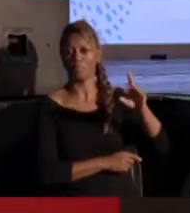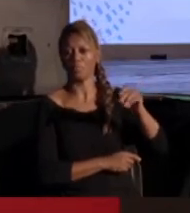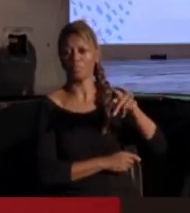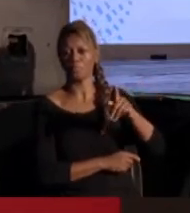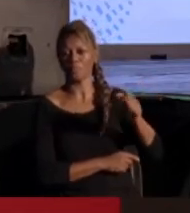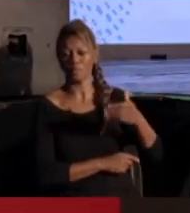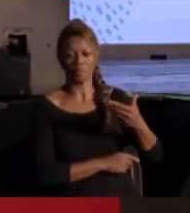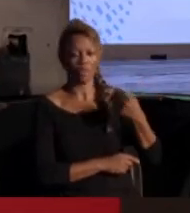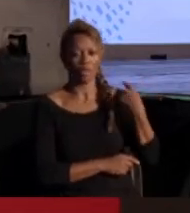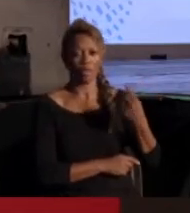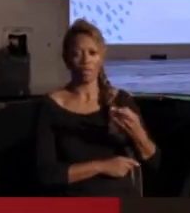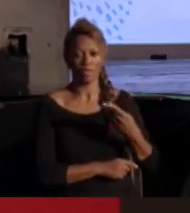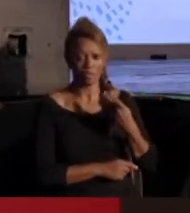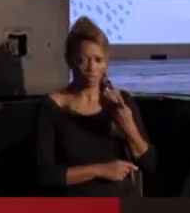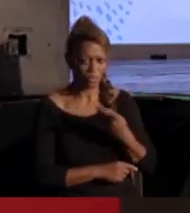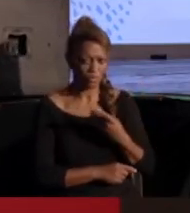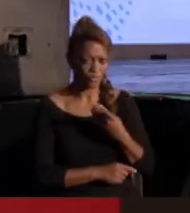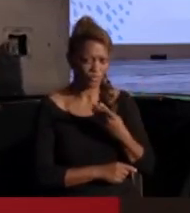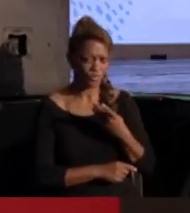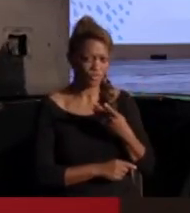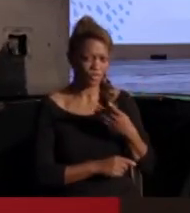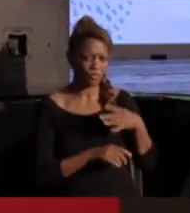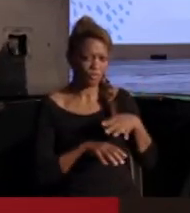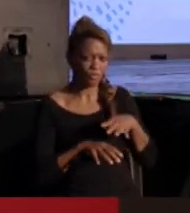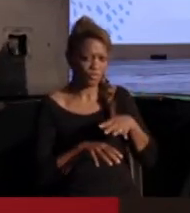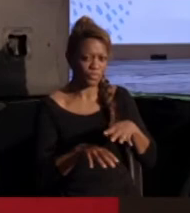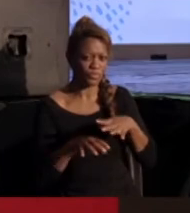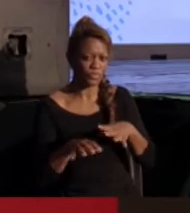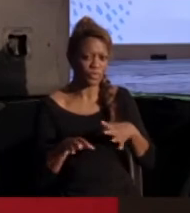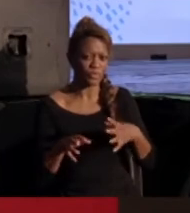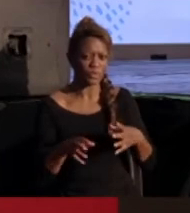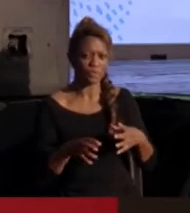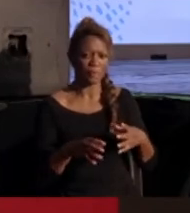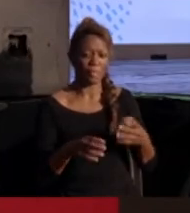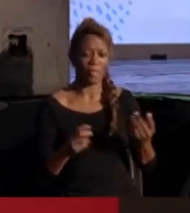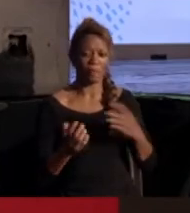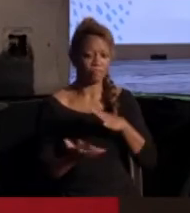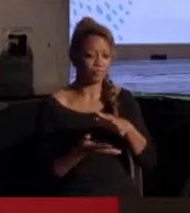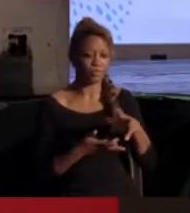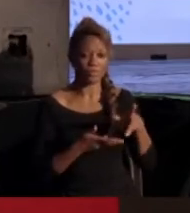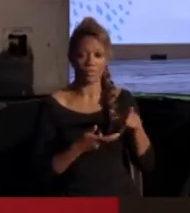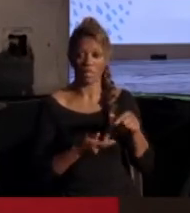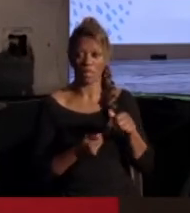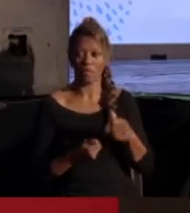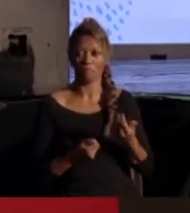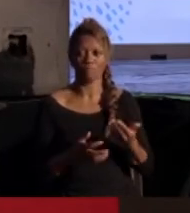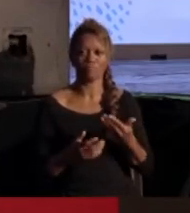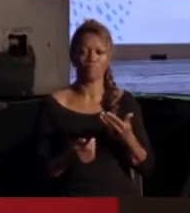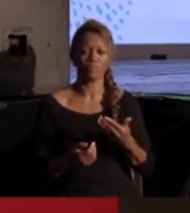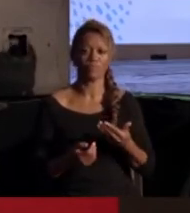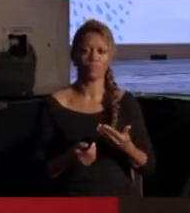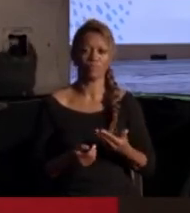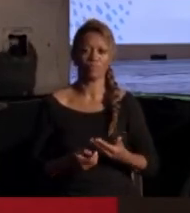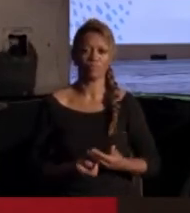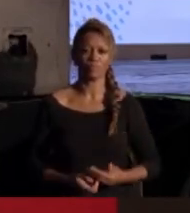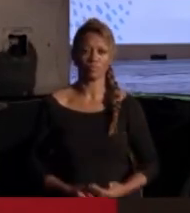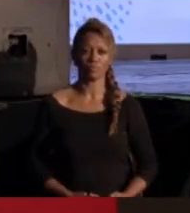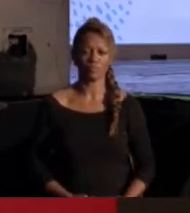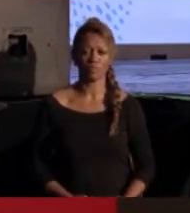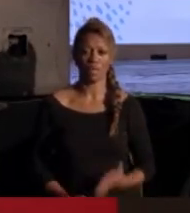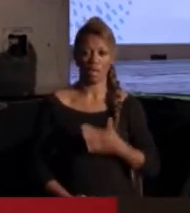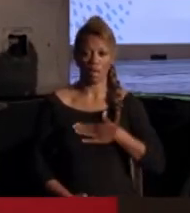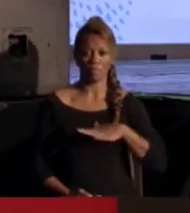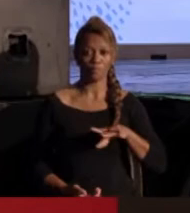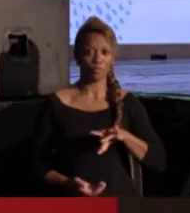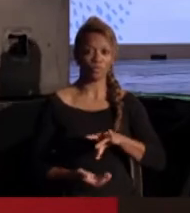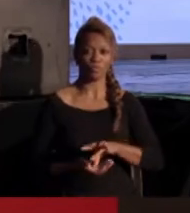lá, e fui assistir uma manifestação contra a guerra atômica, era muito comum naquela época, e eu me lembro